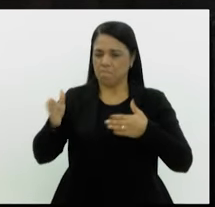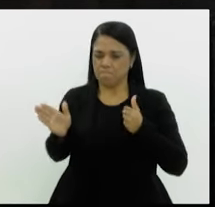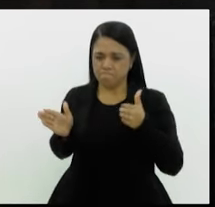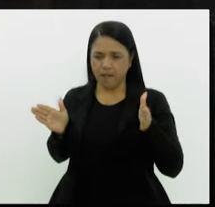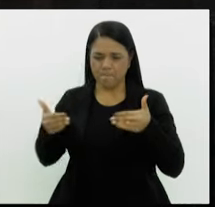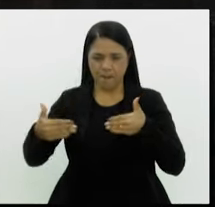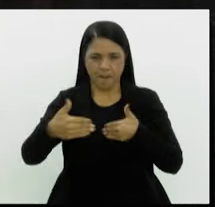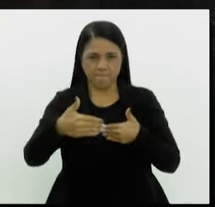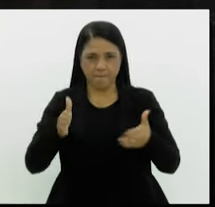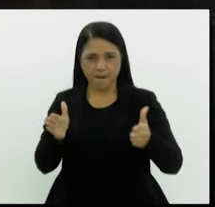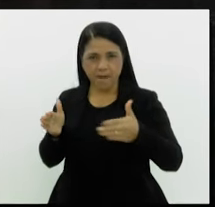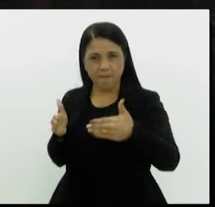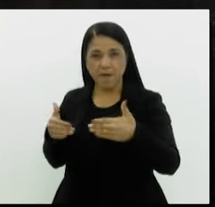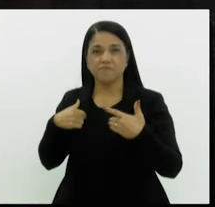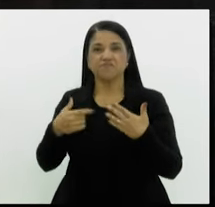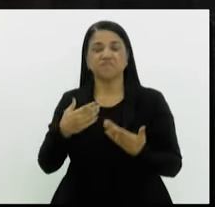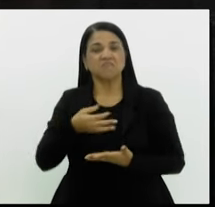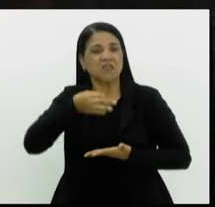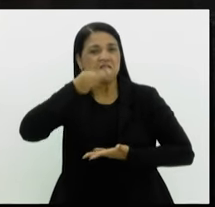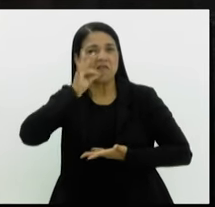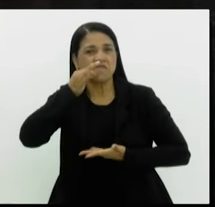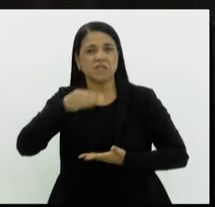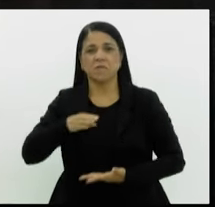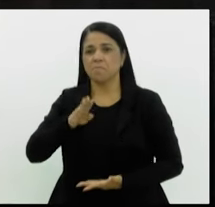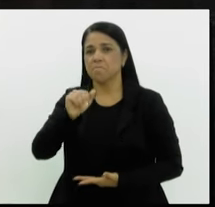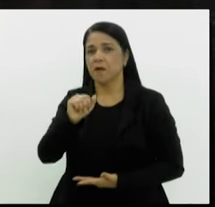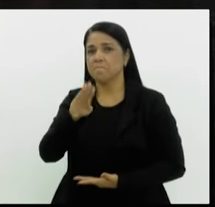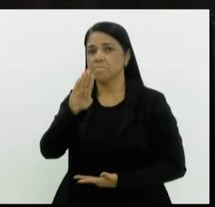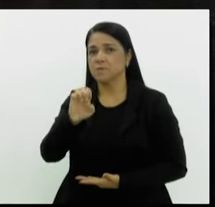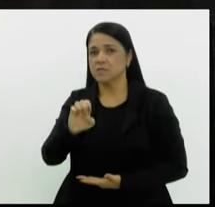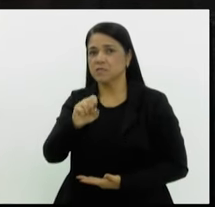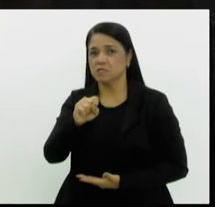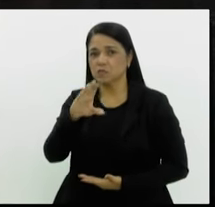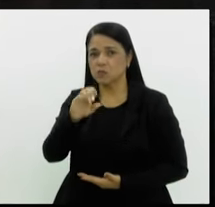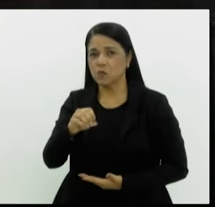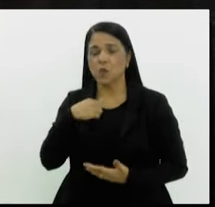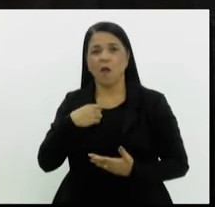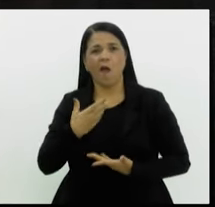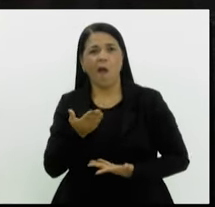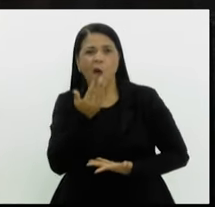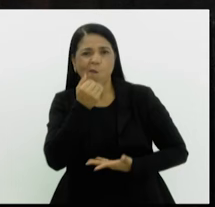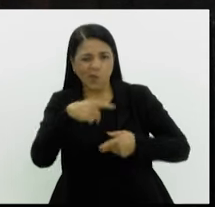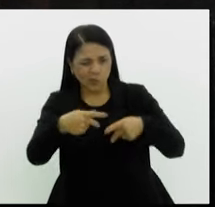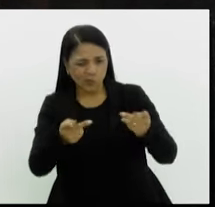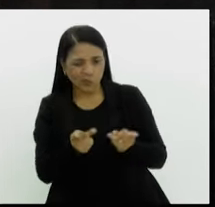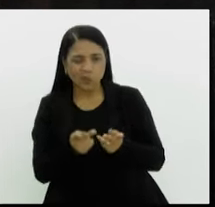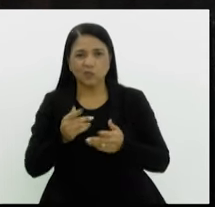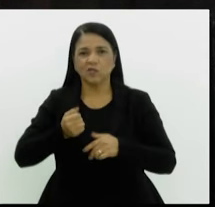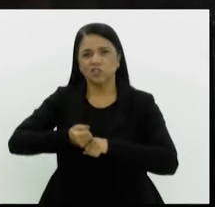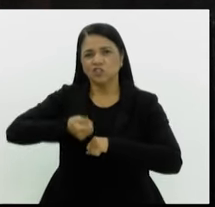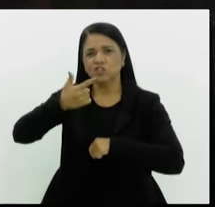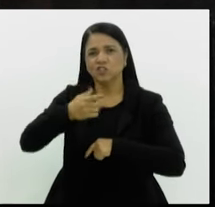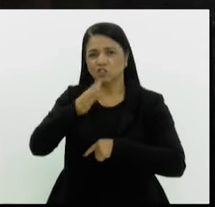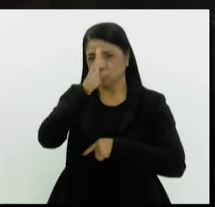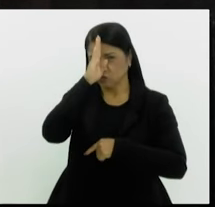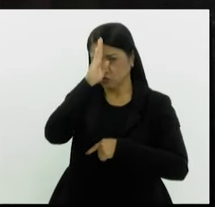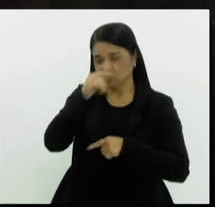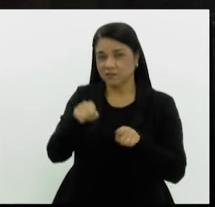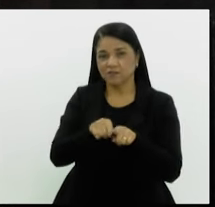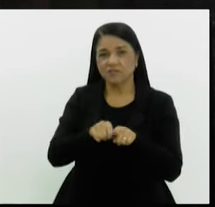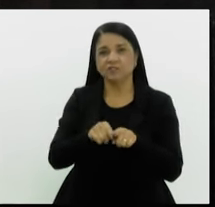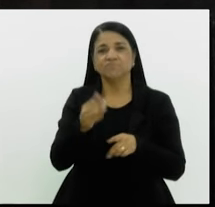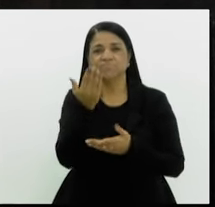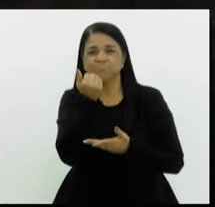manhã nababescos, almoços e jantares regados a vinhos Grand Cru